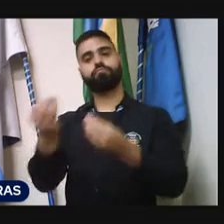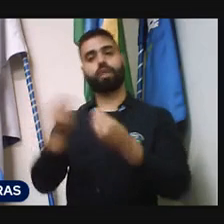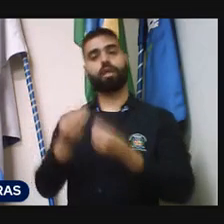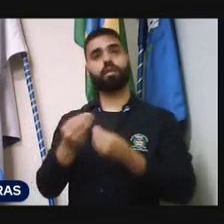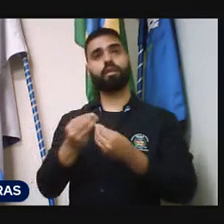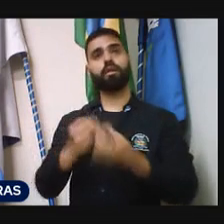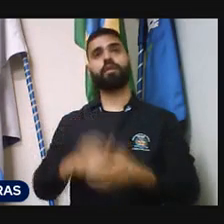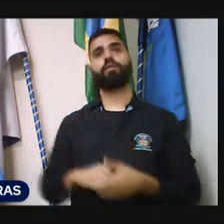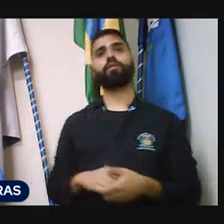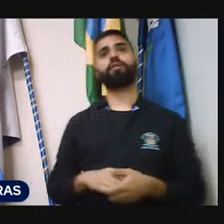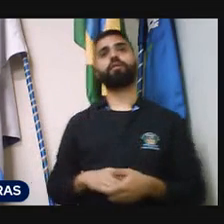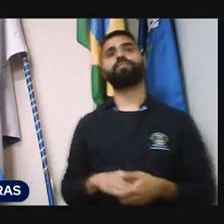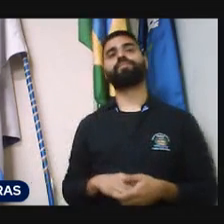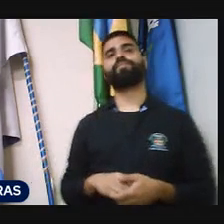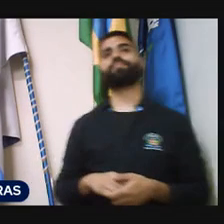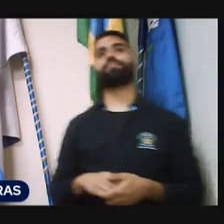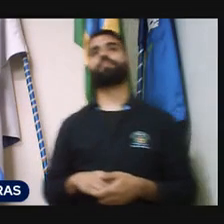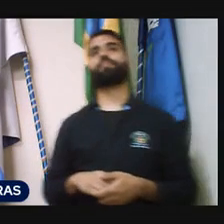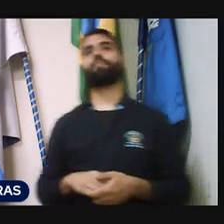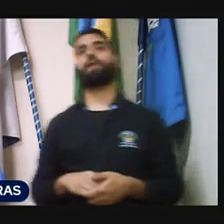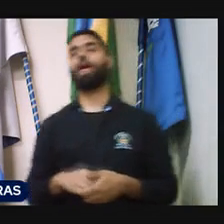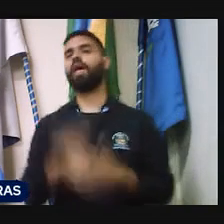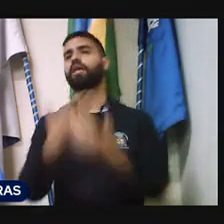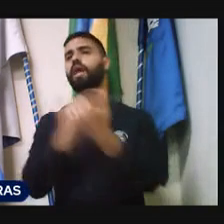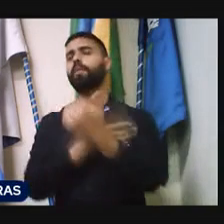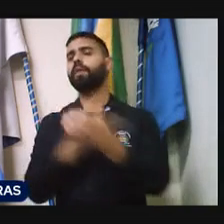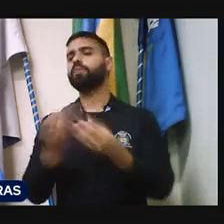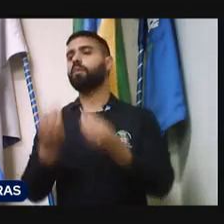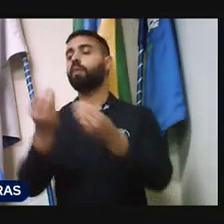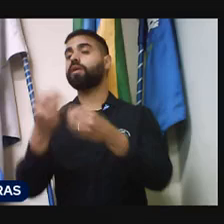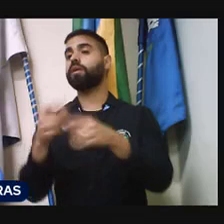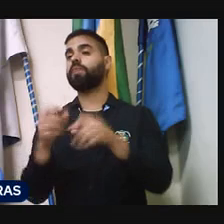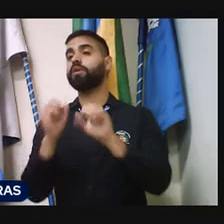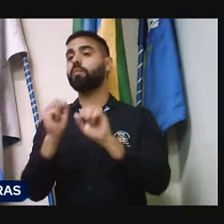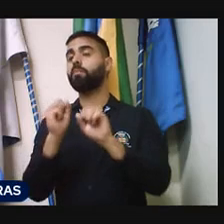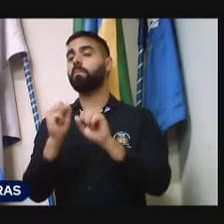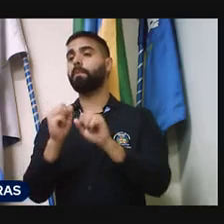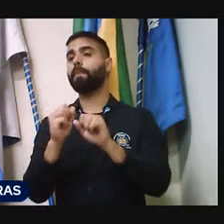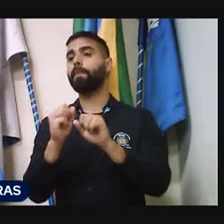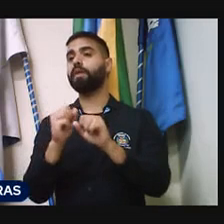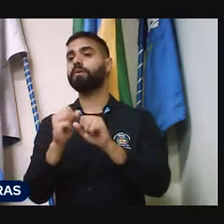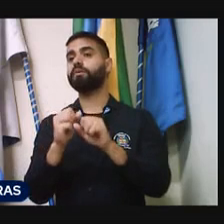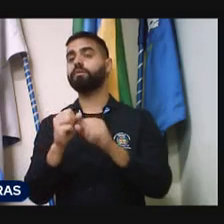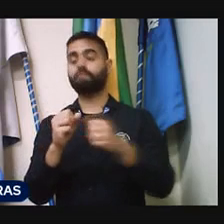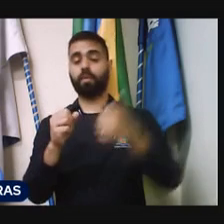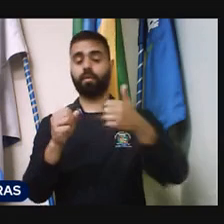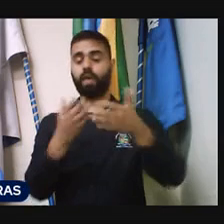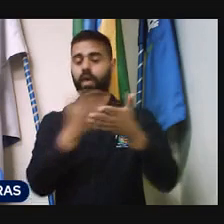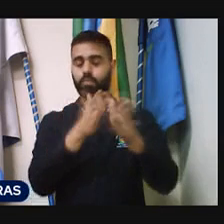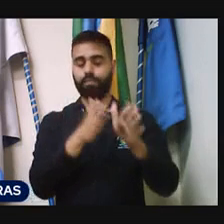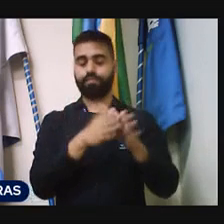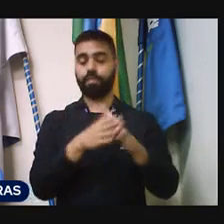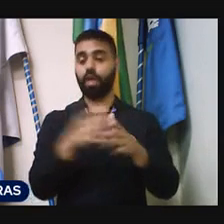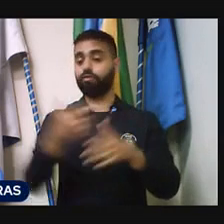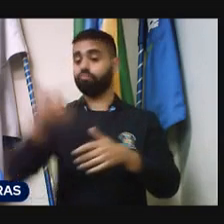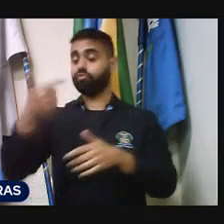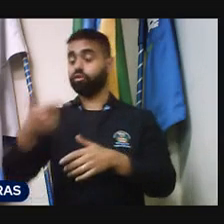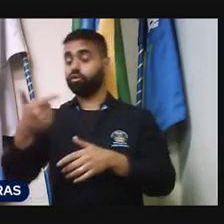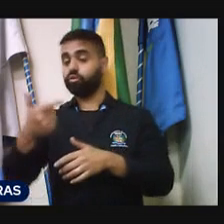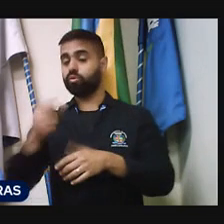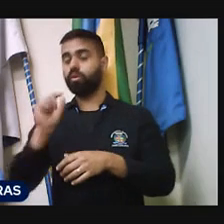esse esses envelopes para que a gente possa partir seu presente para segunda etapa que é